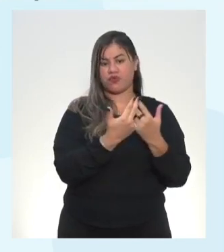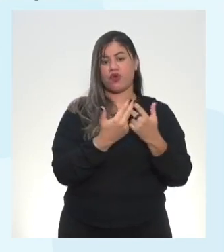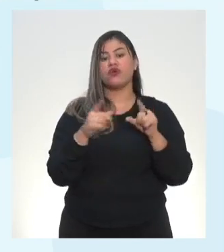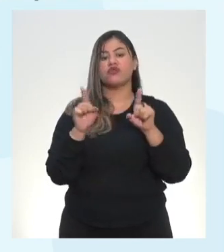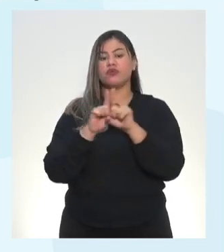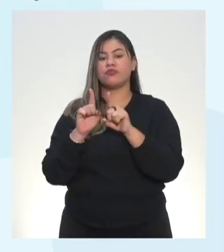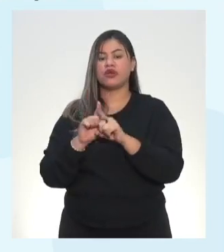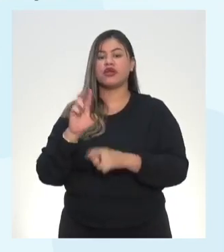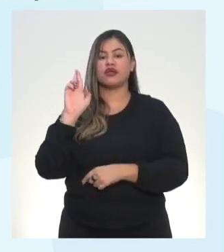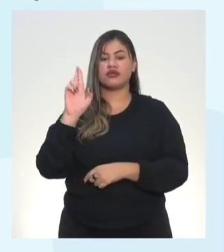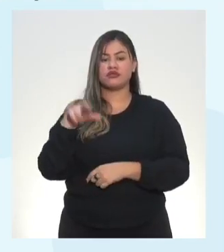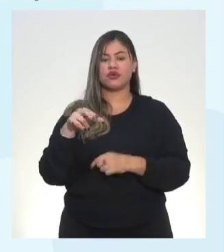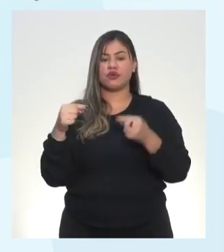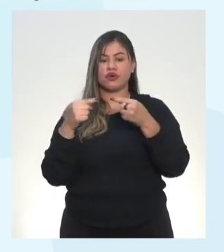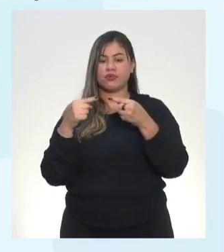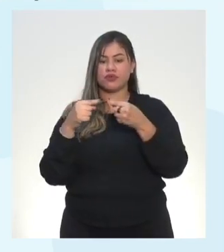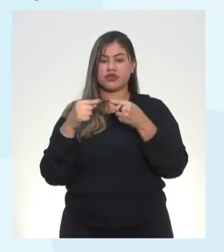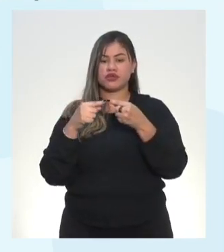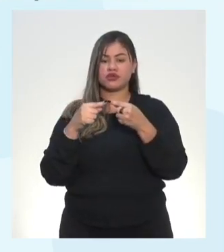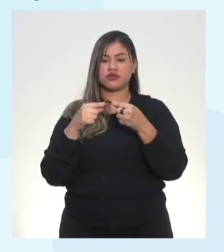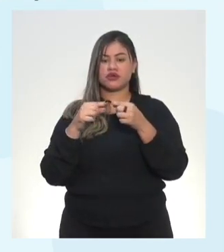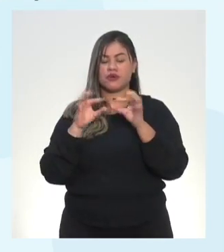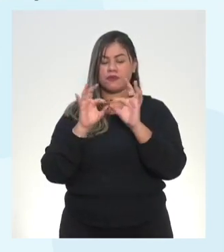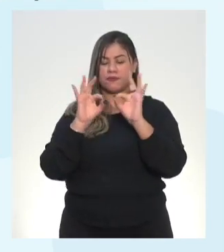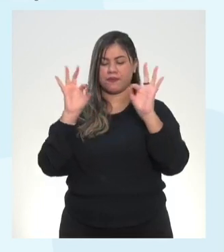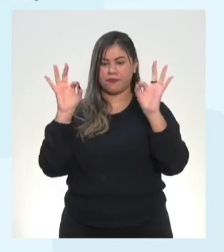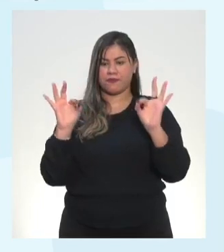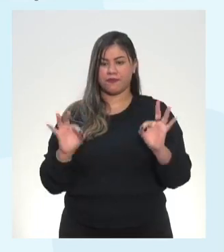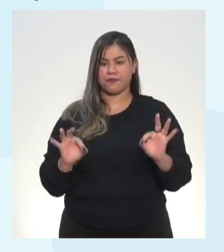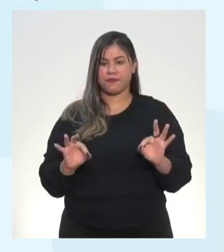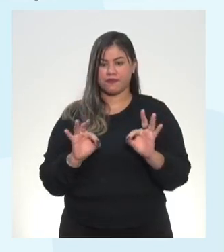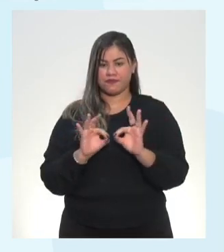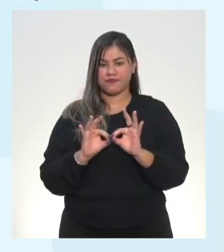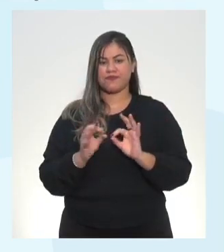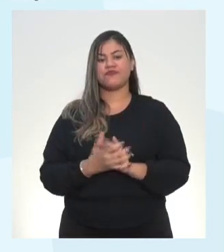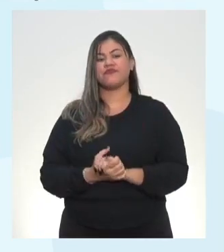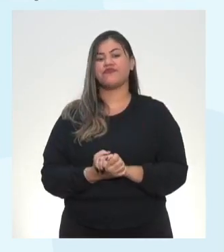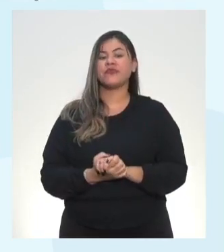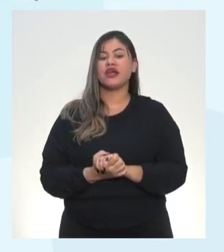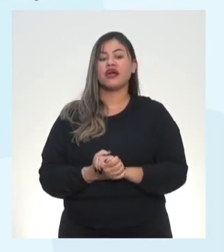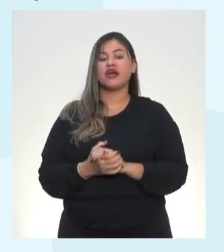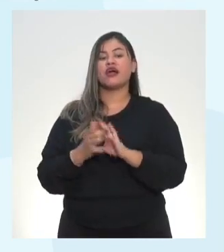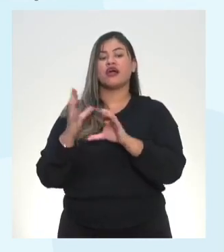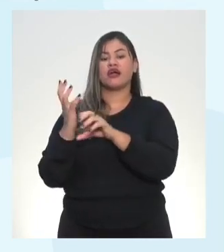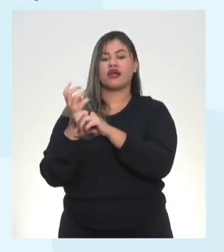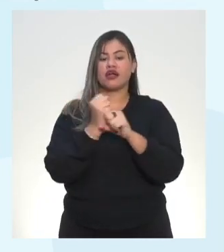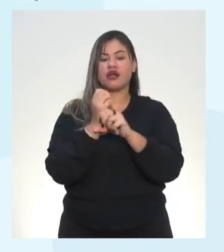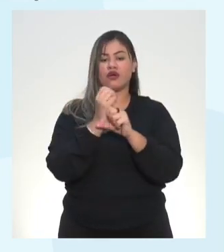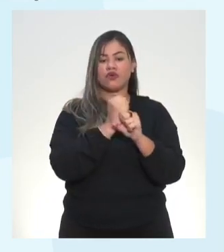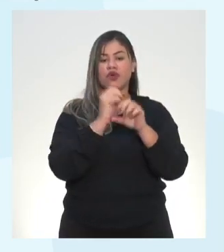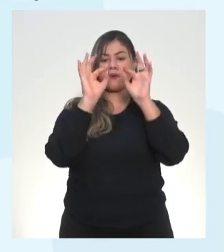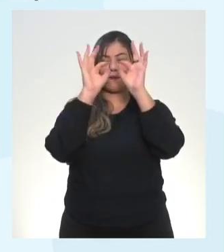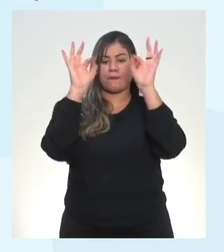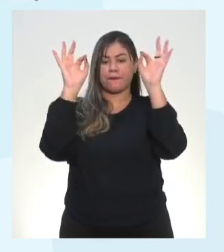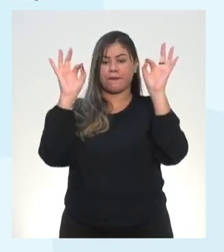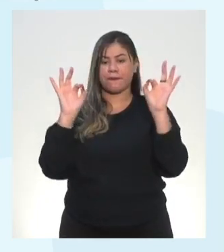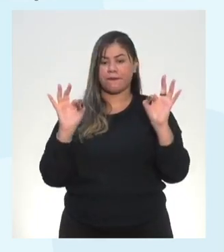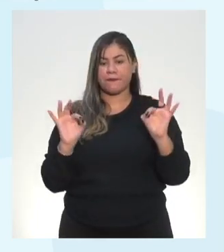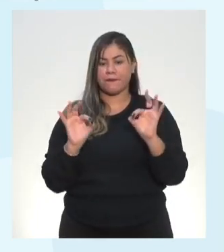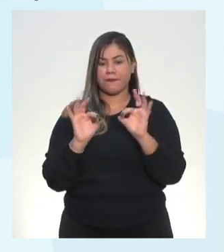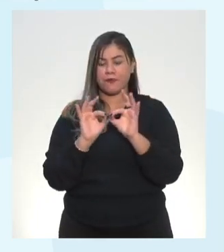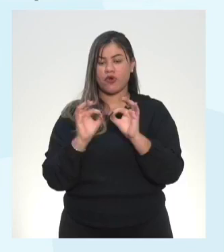poder divulgar e mandar um abraço, tá bom? Vamos começar, professora Inês? Vamos! E vamos começar verificando os objetivos da nossa